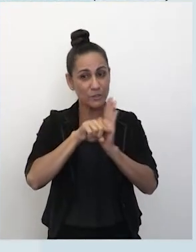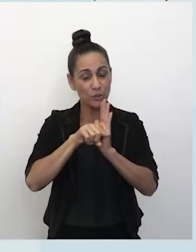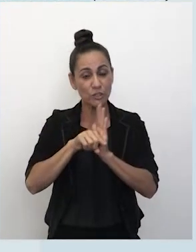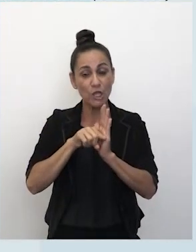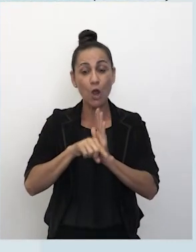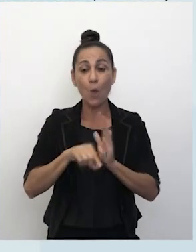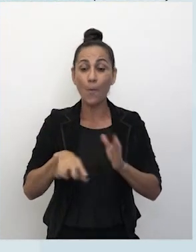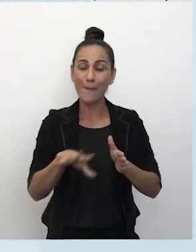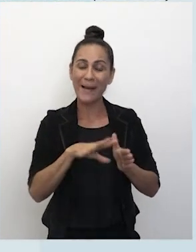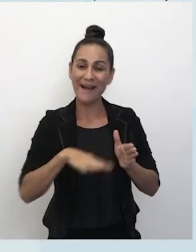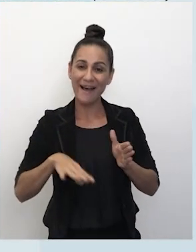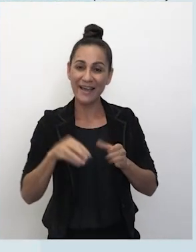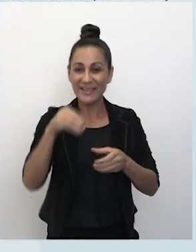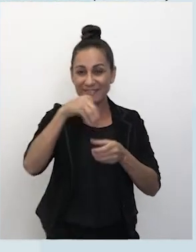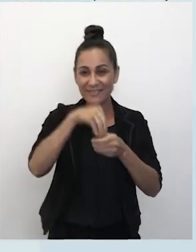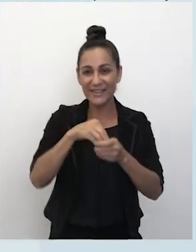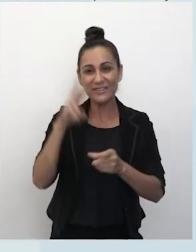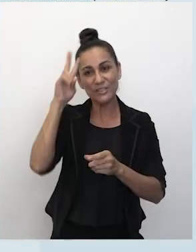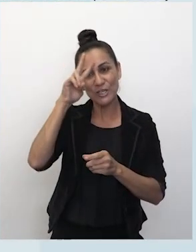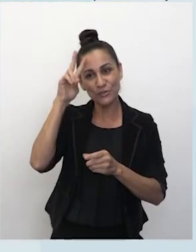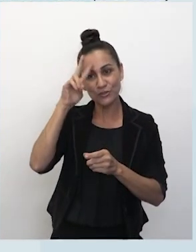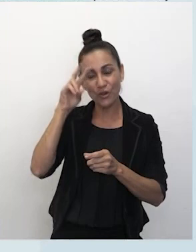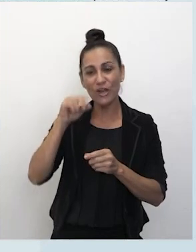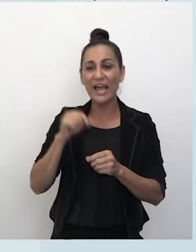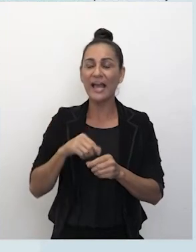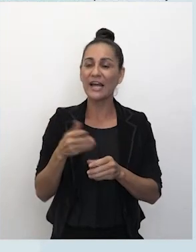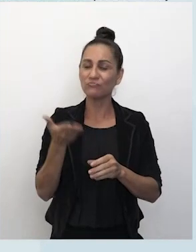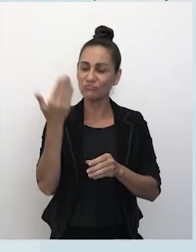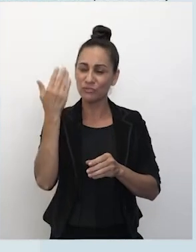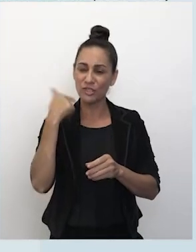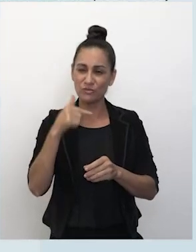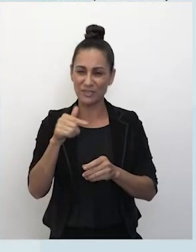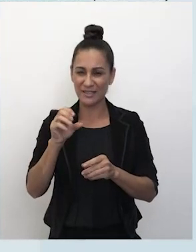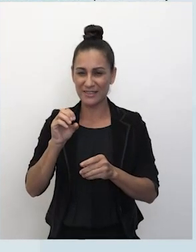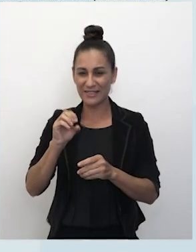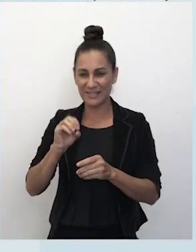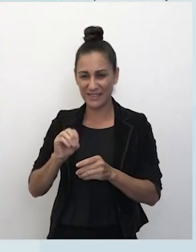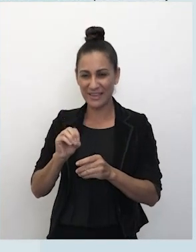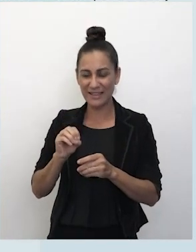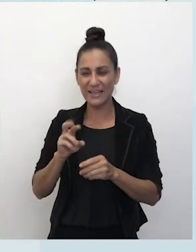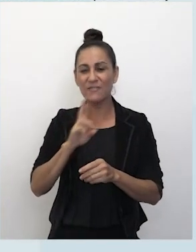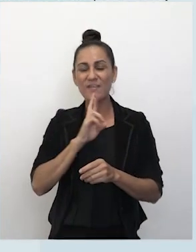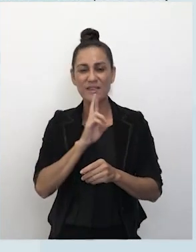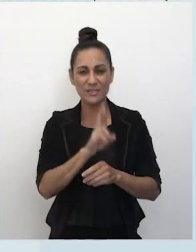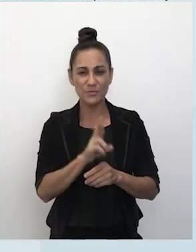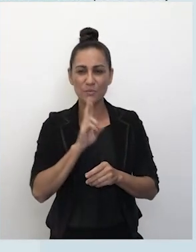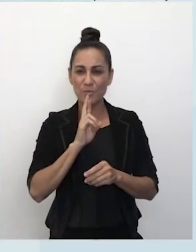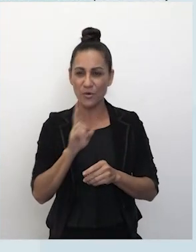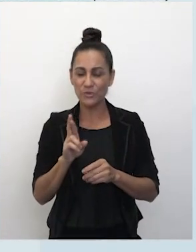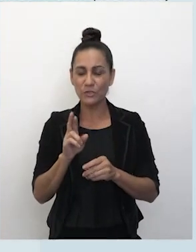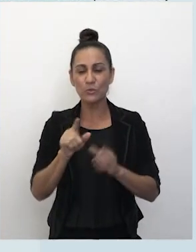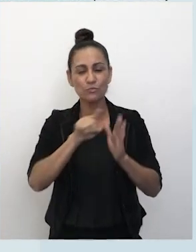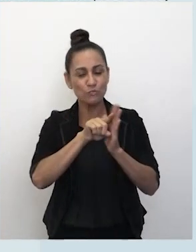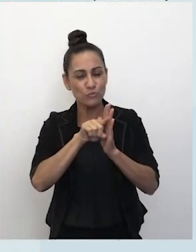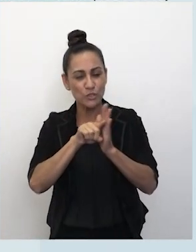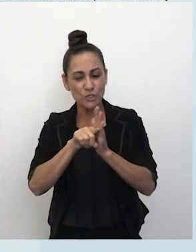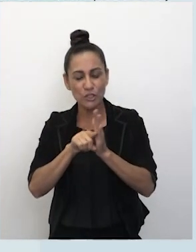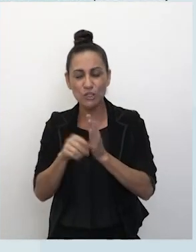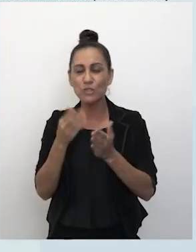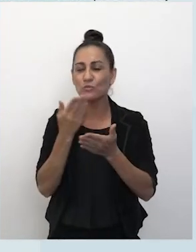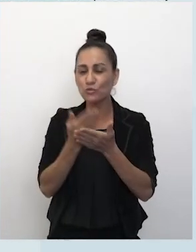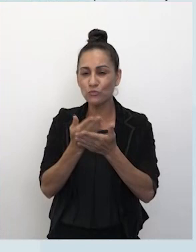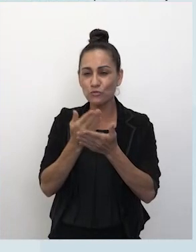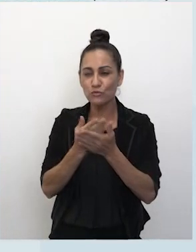da história. E ela, nos anos 70, ela se voltou a responder por meio de seus estudos, por meio de artigos